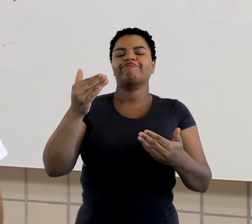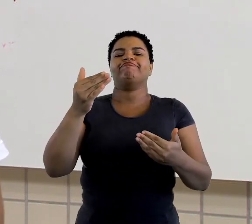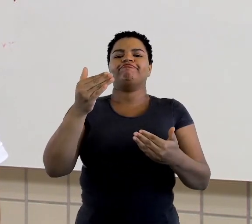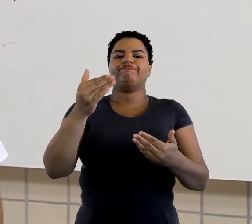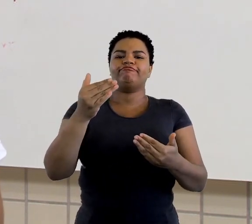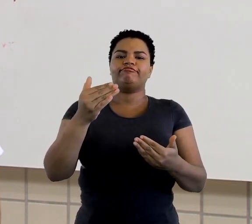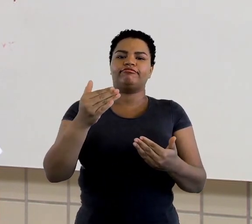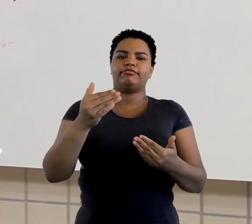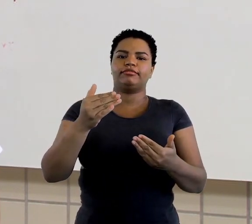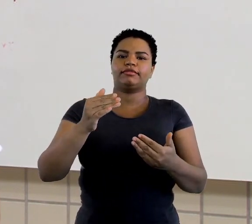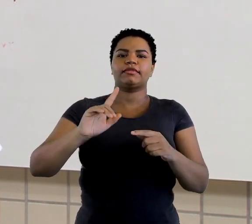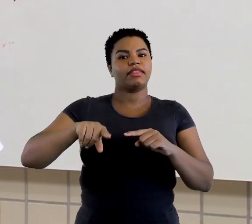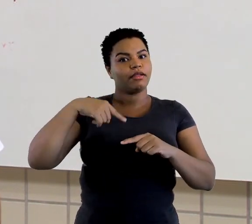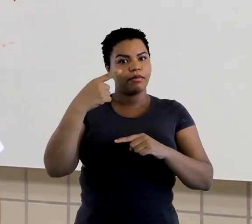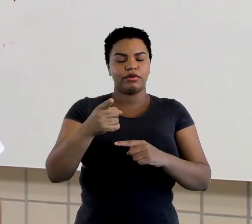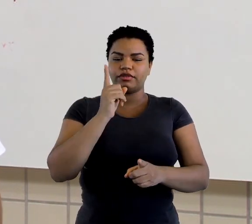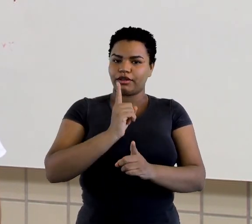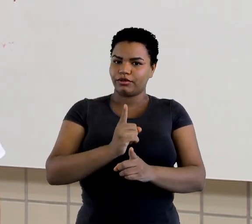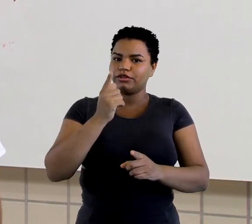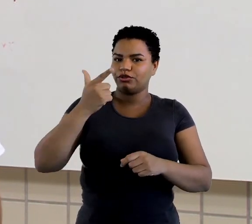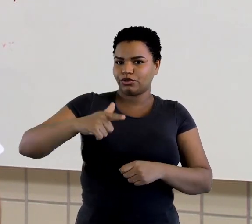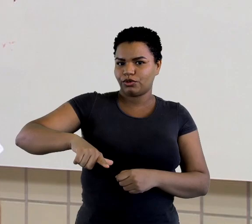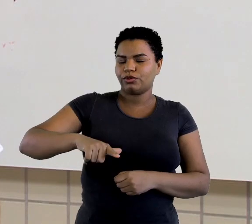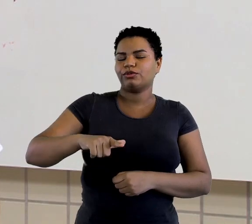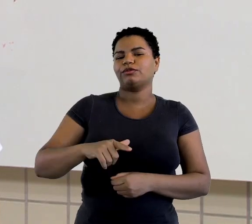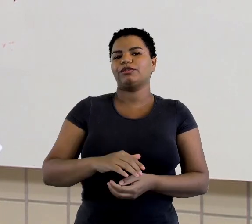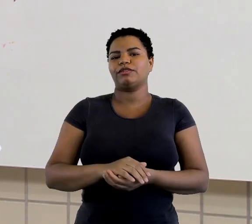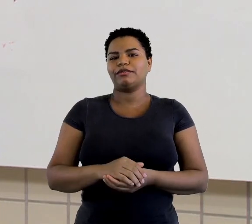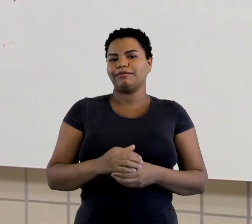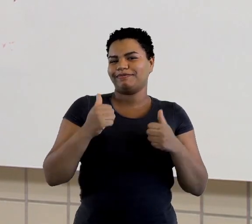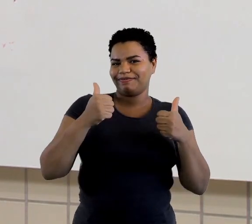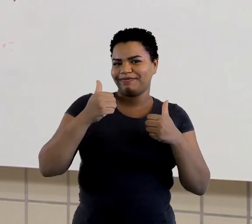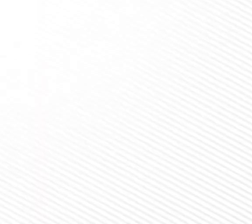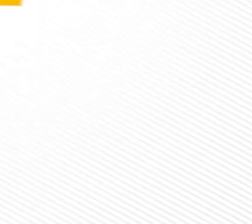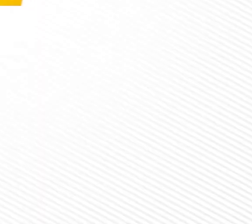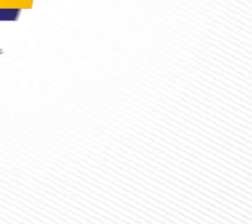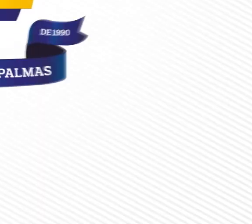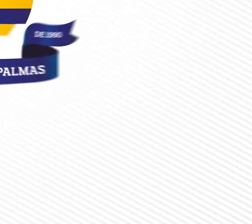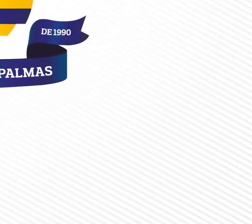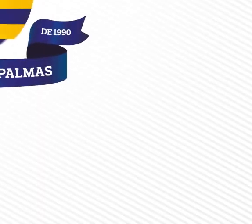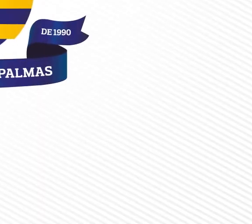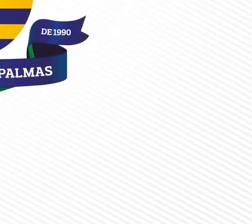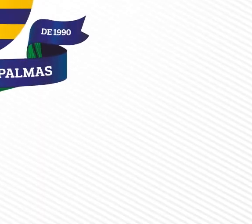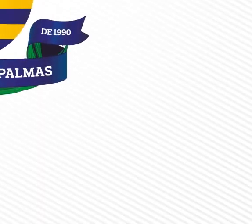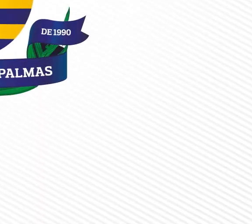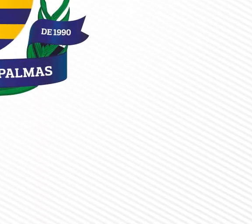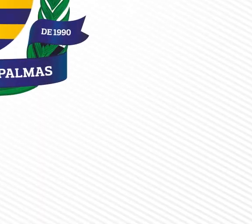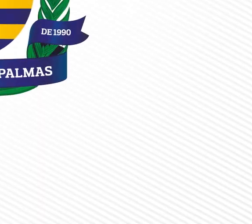gente vai se ver muito em breve. Valeu, muito obrigado.